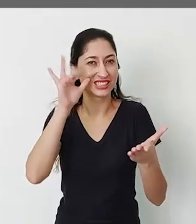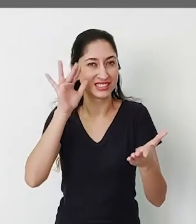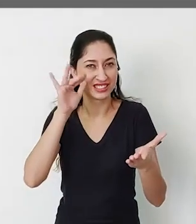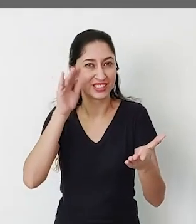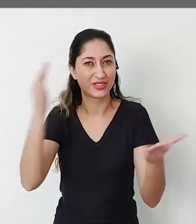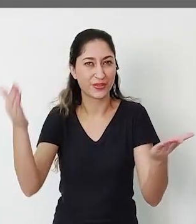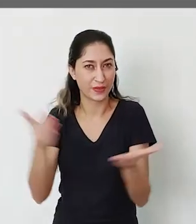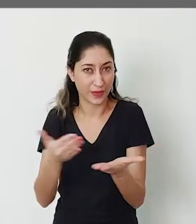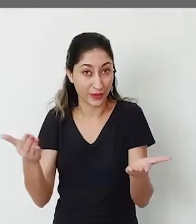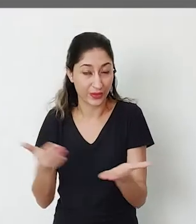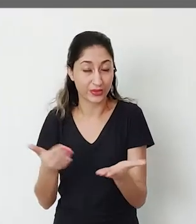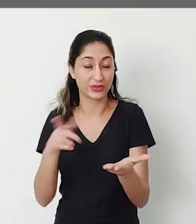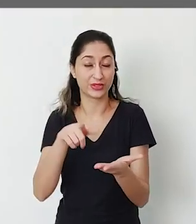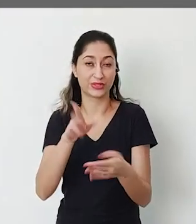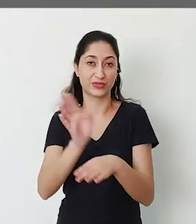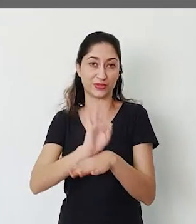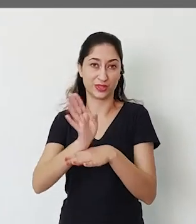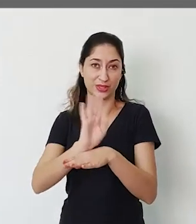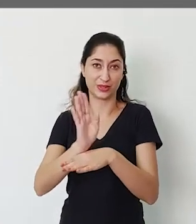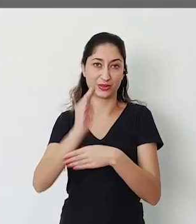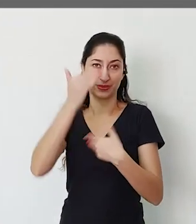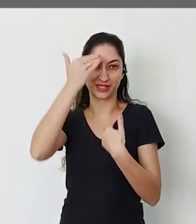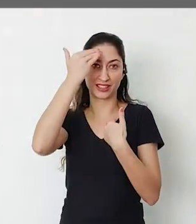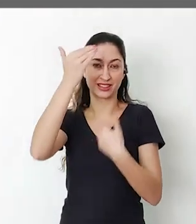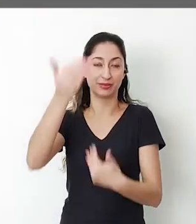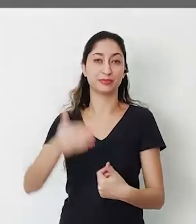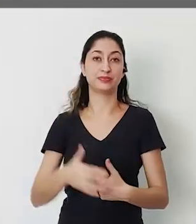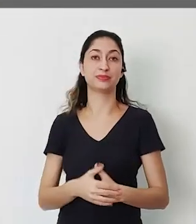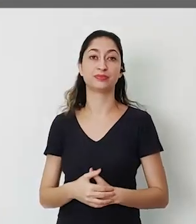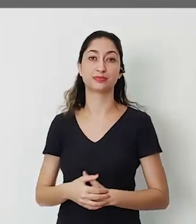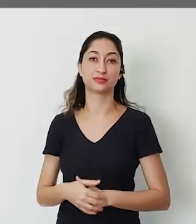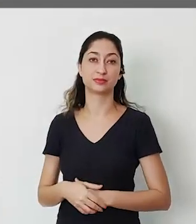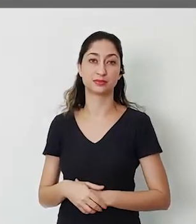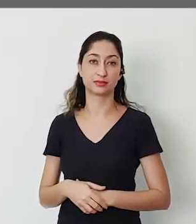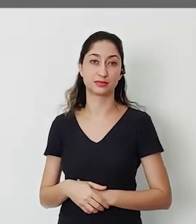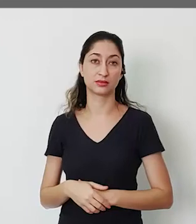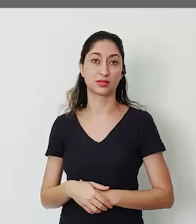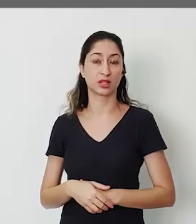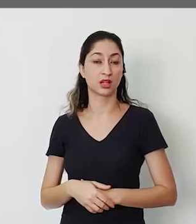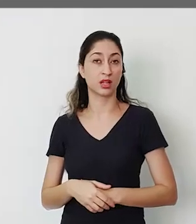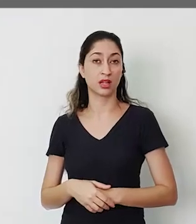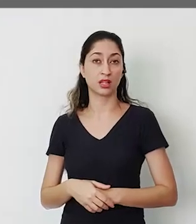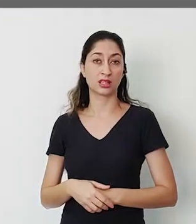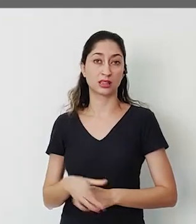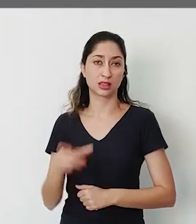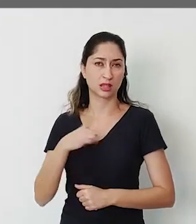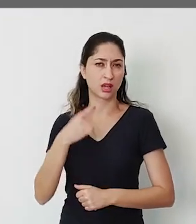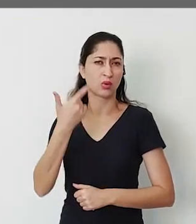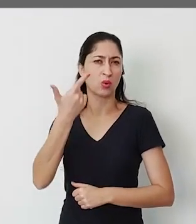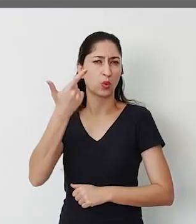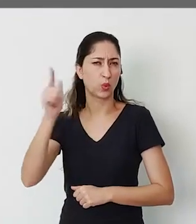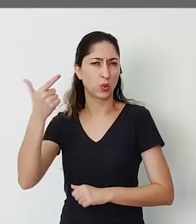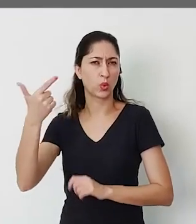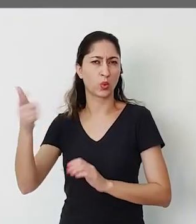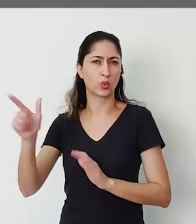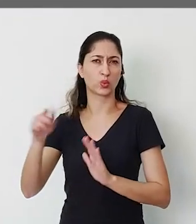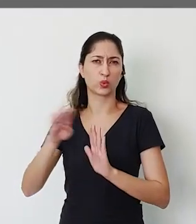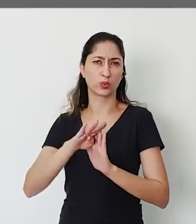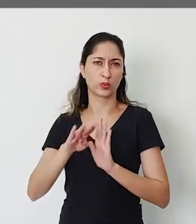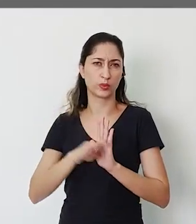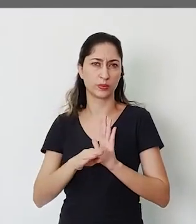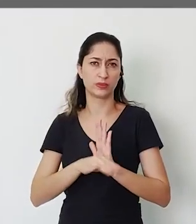Chama, que foi uma outra trajetória também muito longa na nossa caminhada, que refletiu sobre a diversidade cultural. Então, o Manifesto